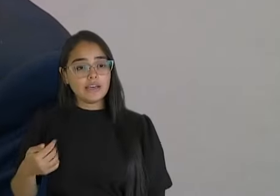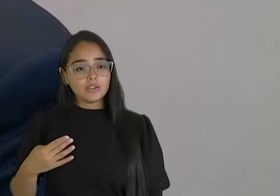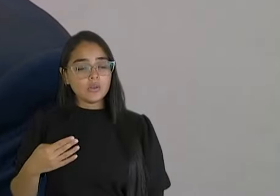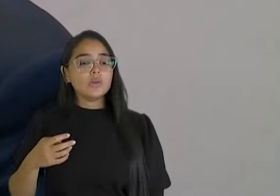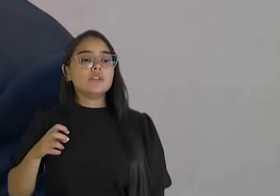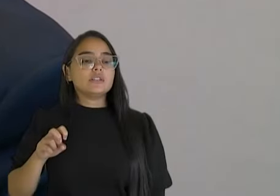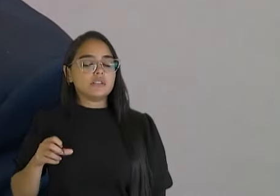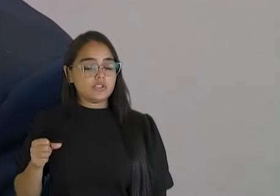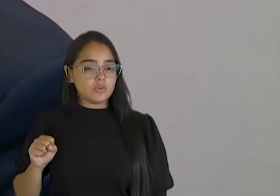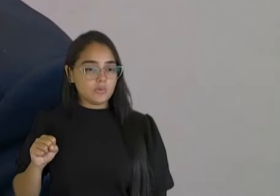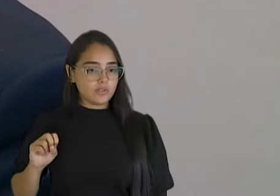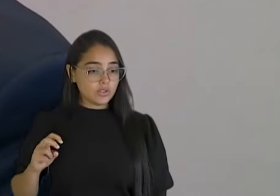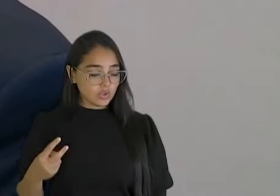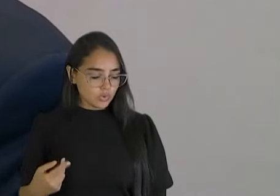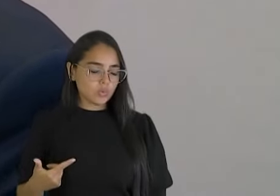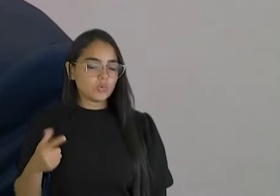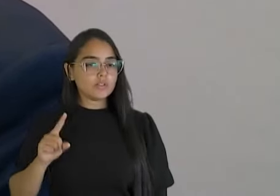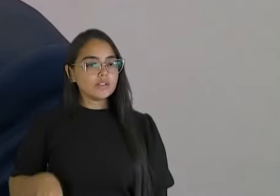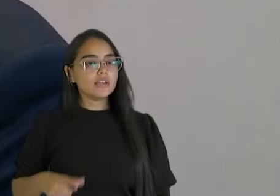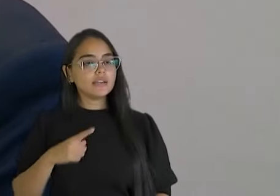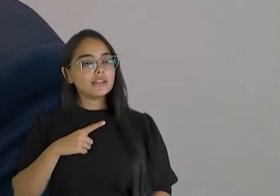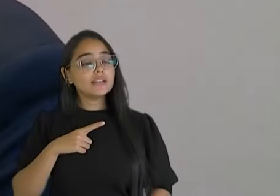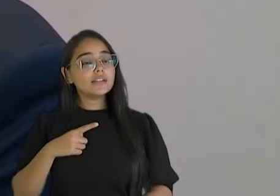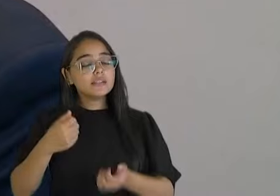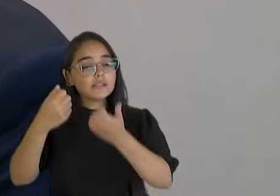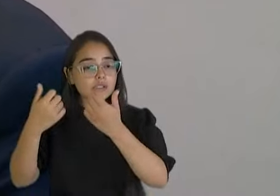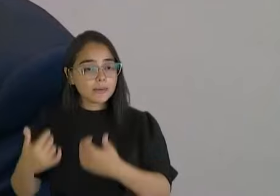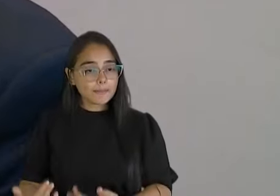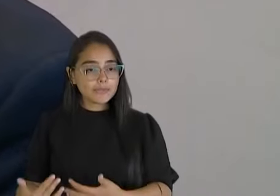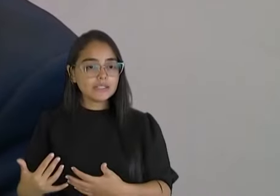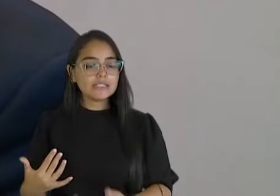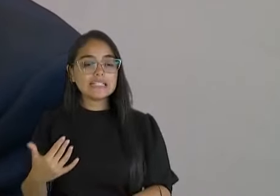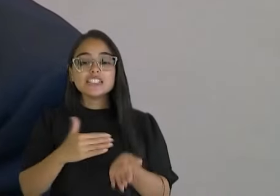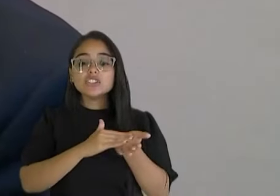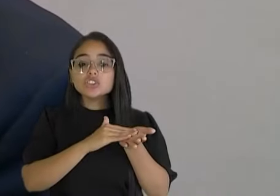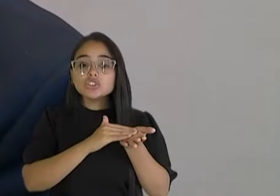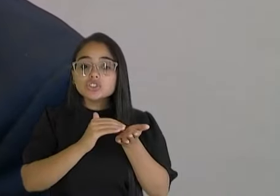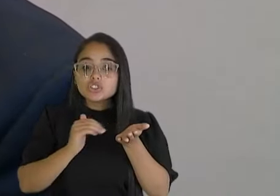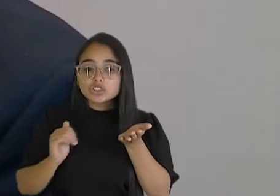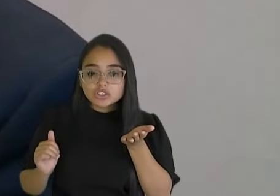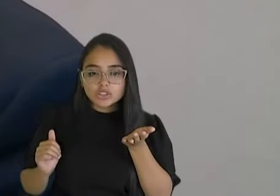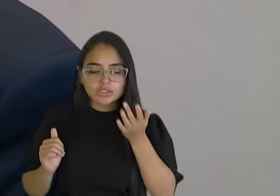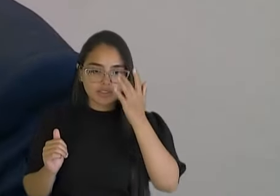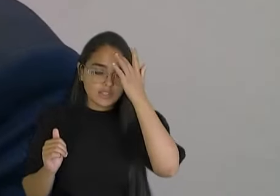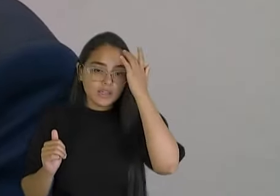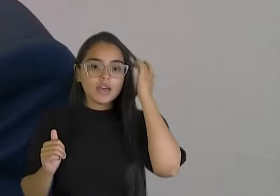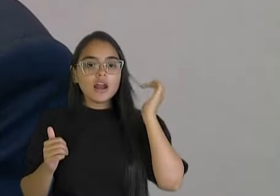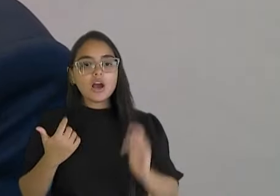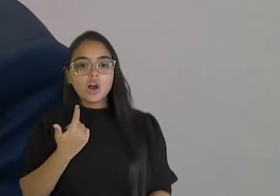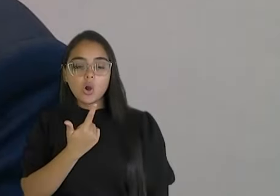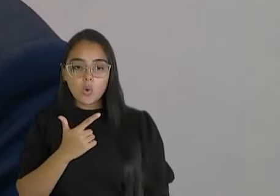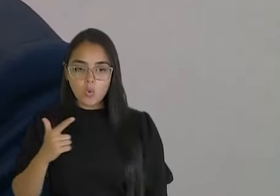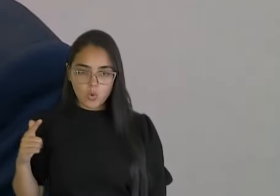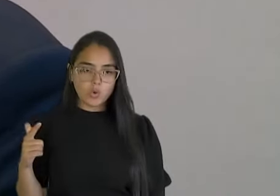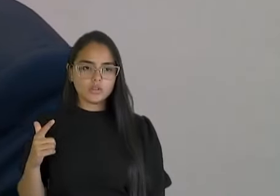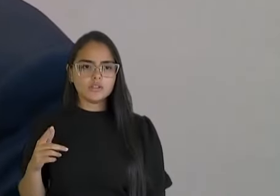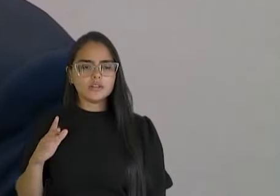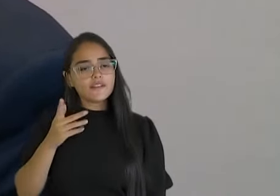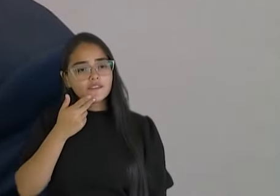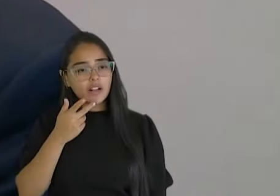14.852, ela no artigo 5º, ela inclusive tratou de excluir expressamente essas outras práticas para dizer,